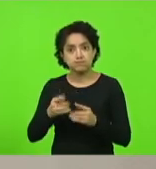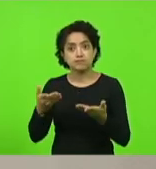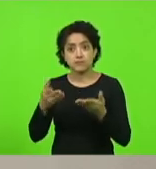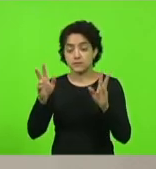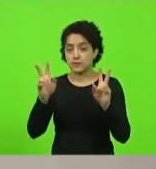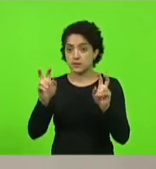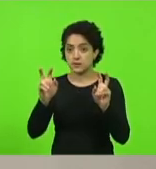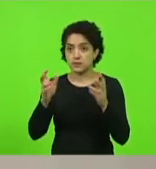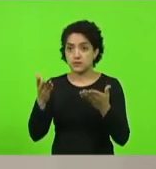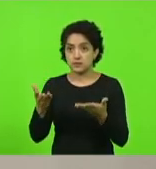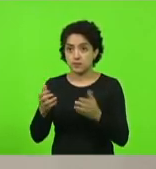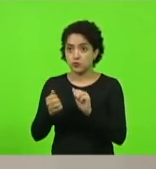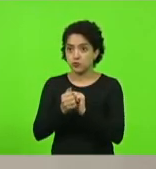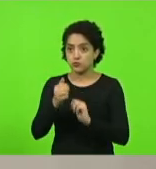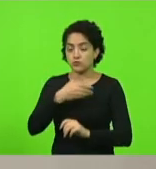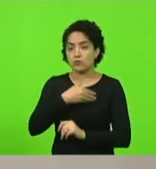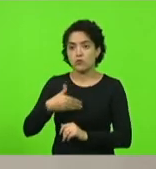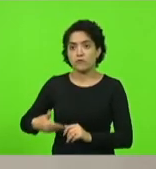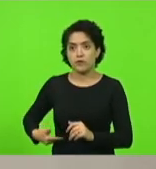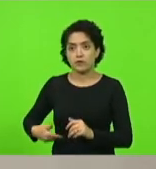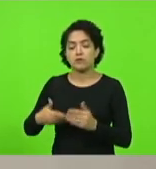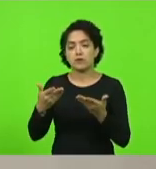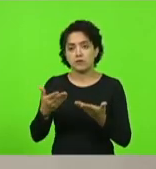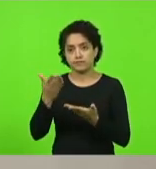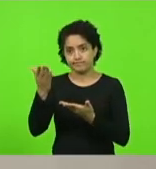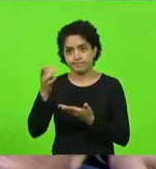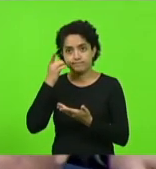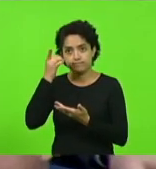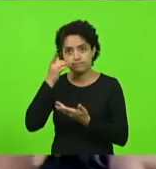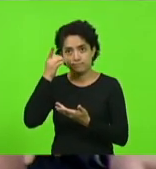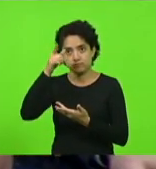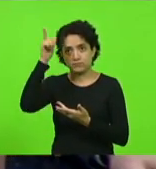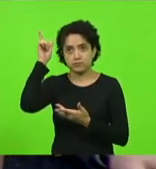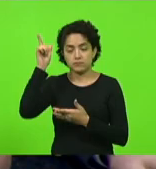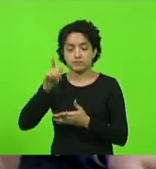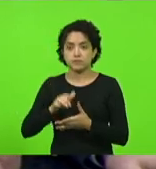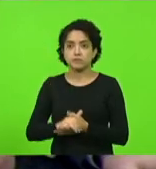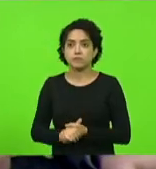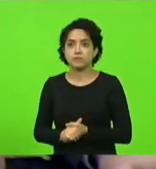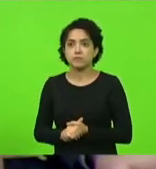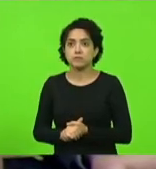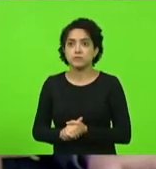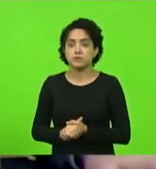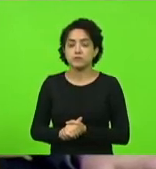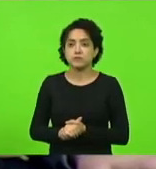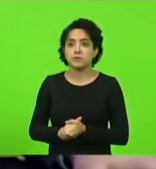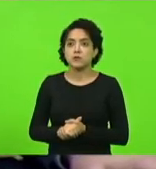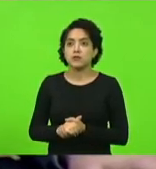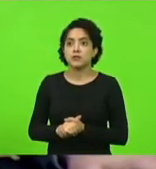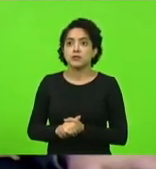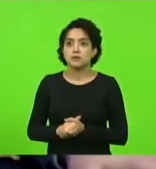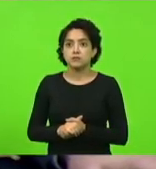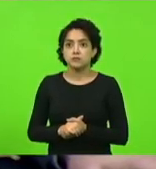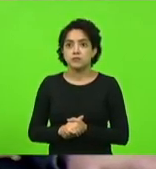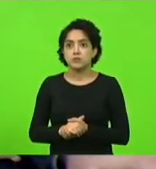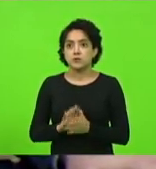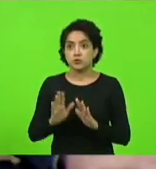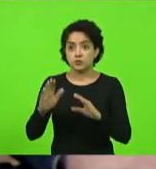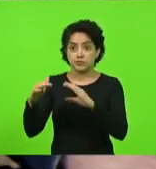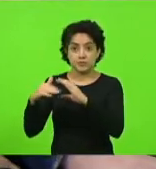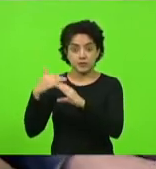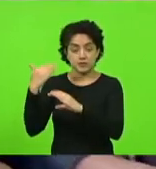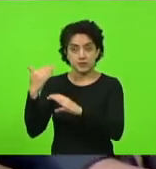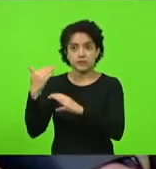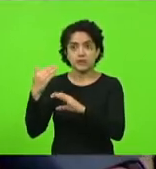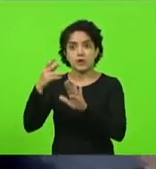também junto ao governo do Estado. Agora sim, com a palavra o deputado Sargento Lima. Presidente, havia uma previsão de ser enviado para essa casa